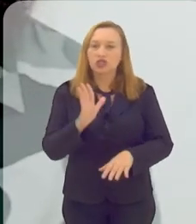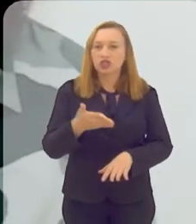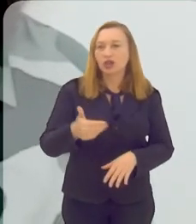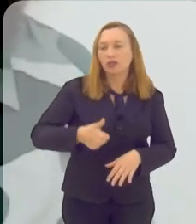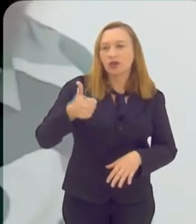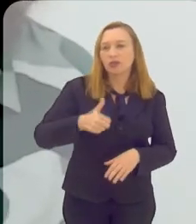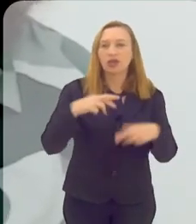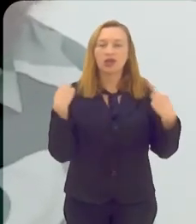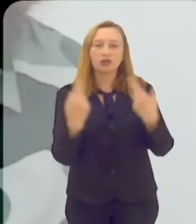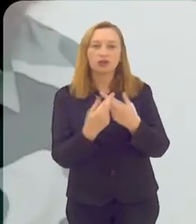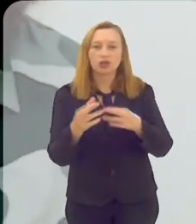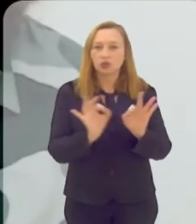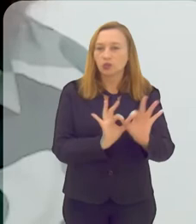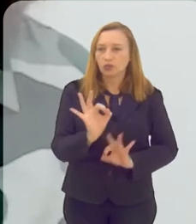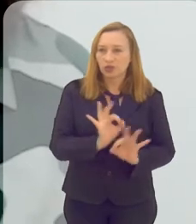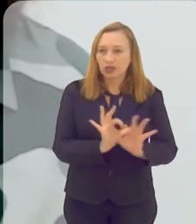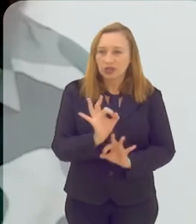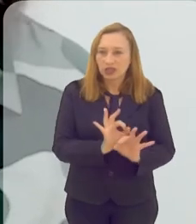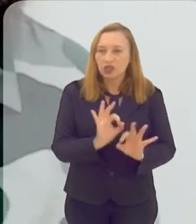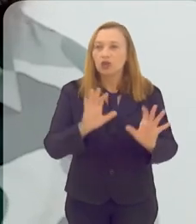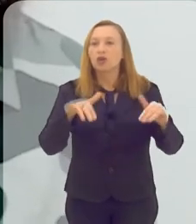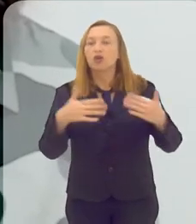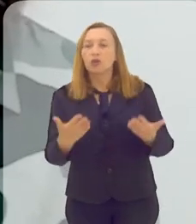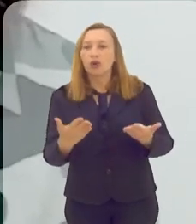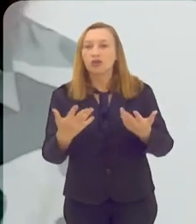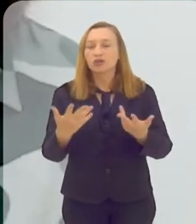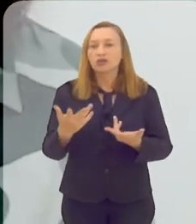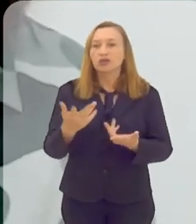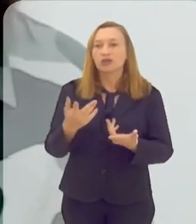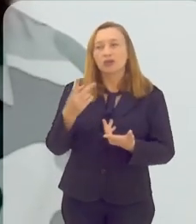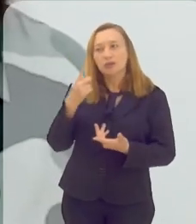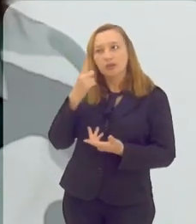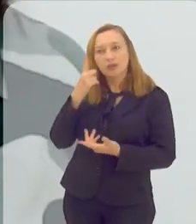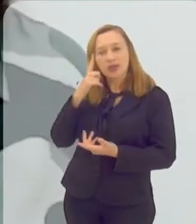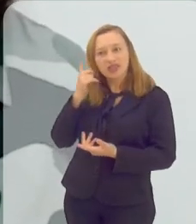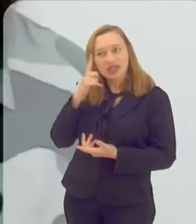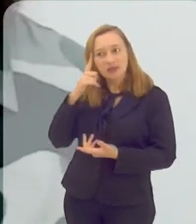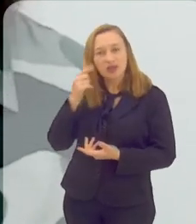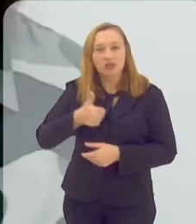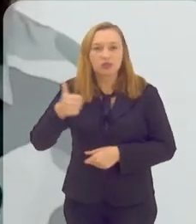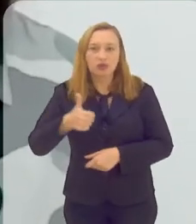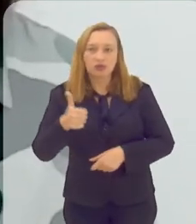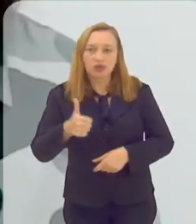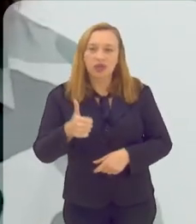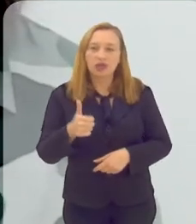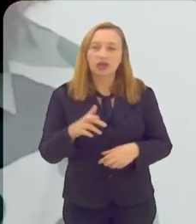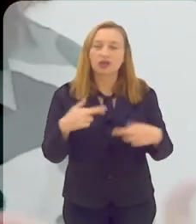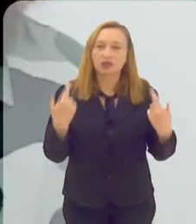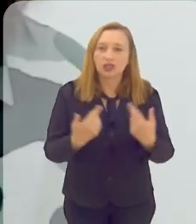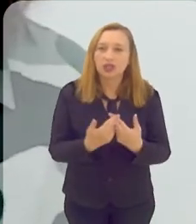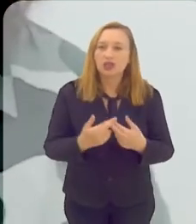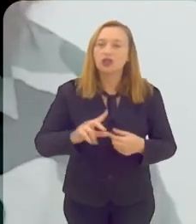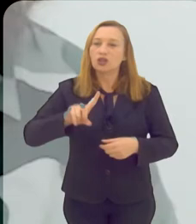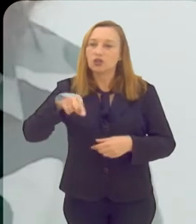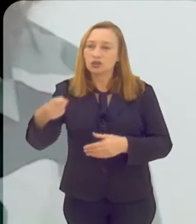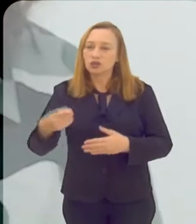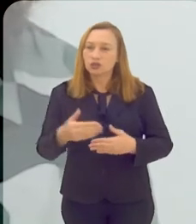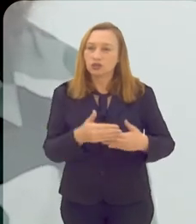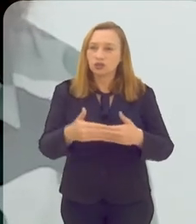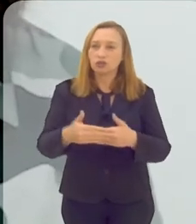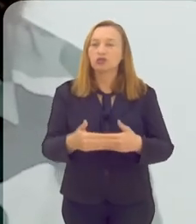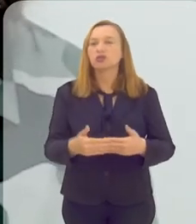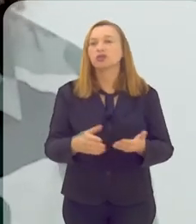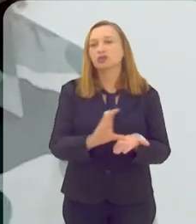passos, né? Já teve uma primeira reunião de planejamento. Qual foi a sua impressão sobre esse primeiro start e quais são os